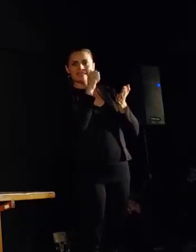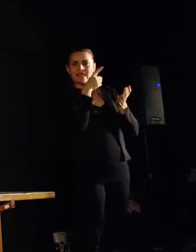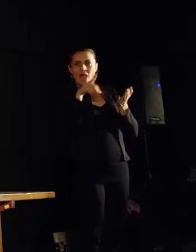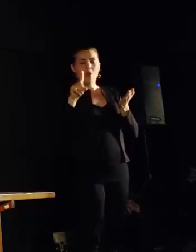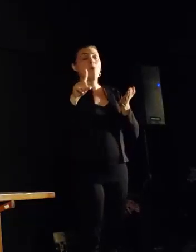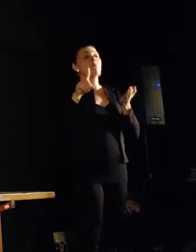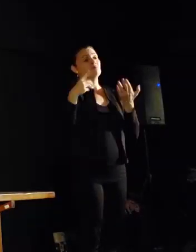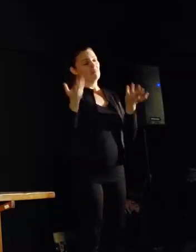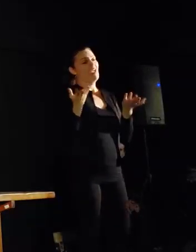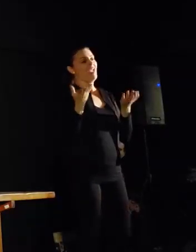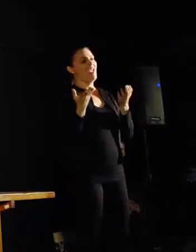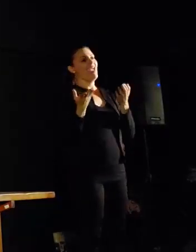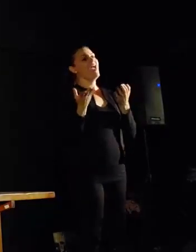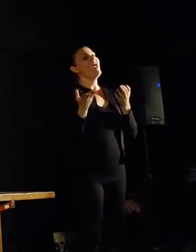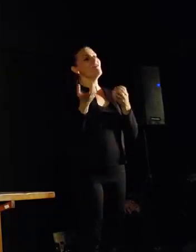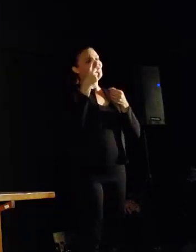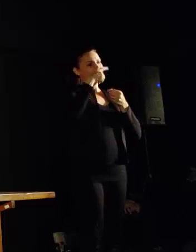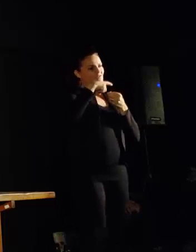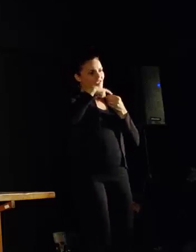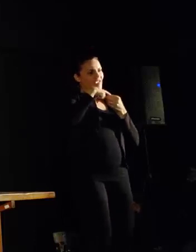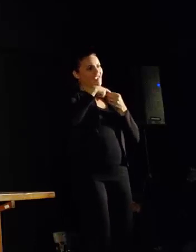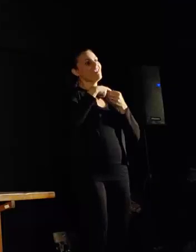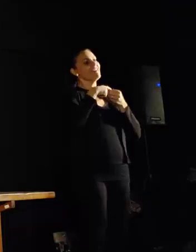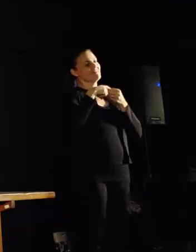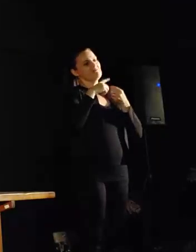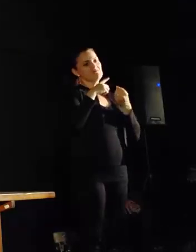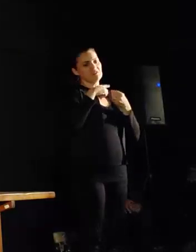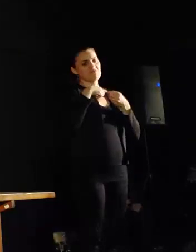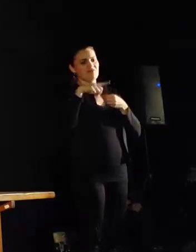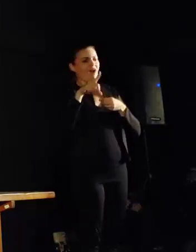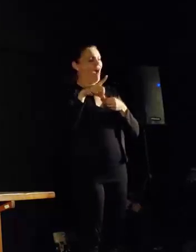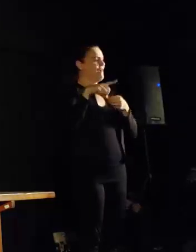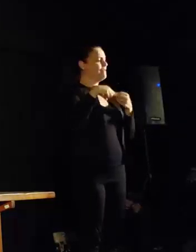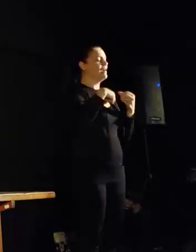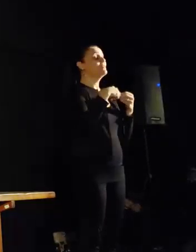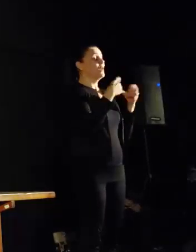lugares. Agora, é importante fazer essa distinção. Tem um setor,